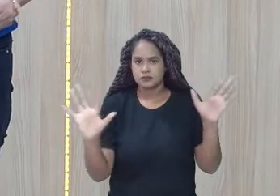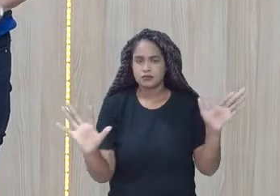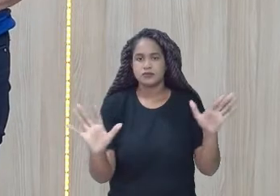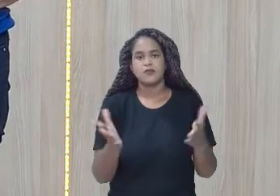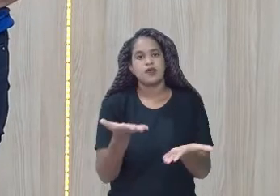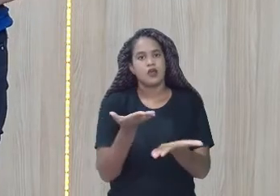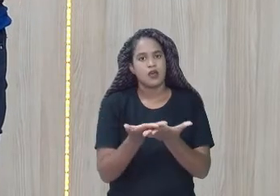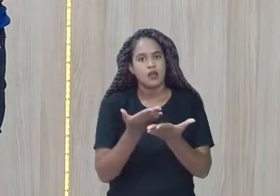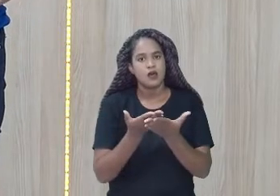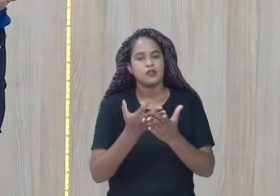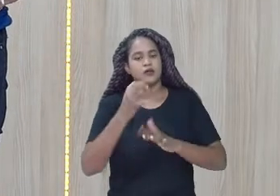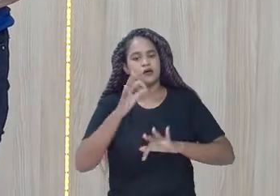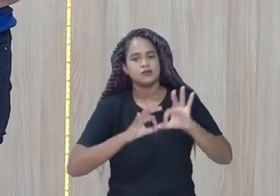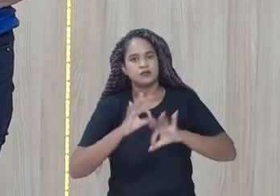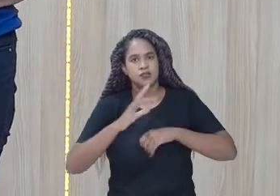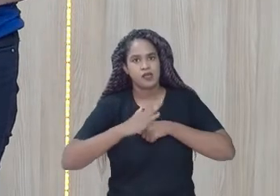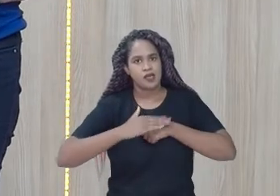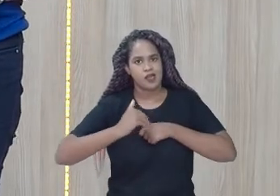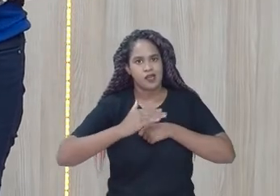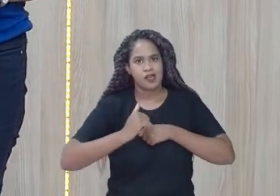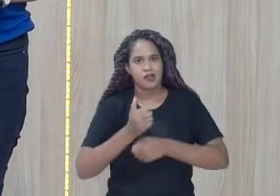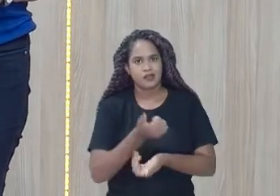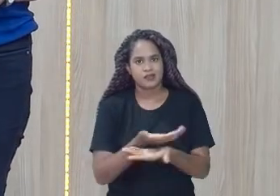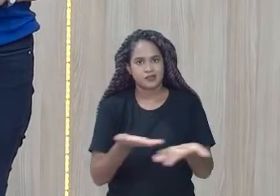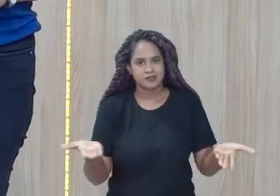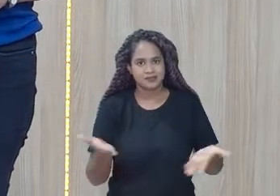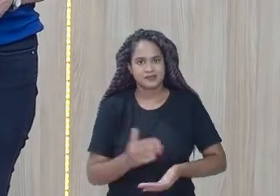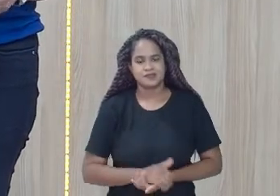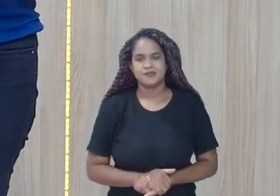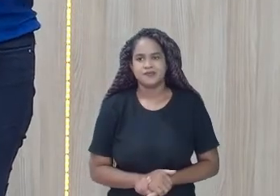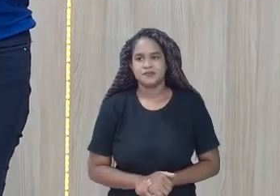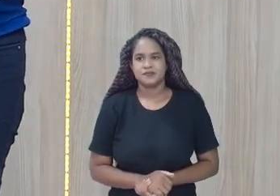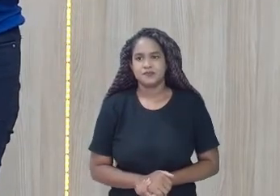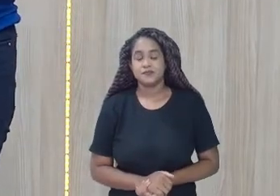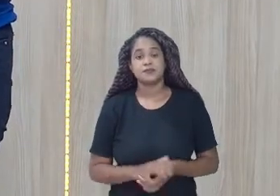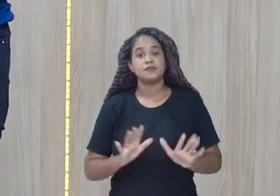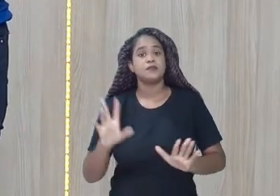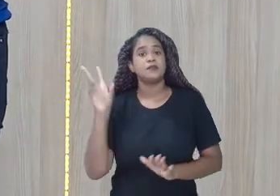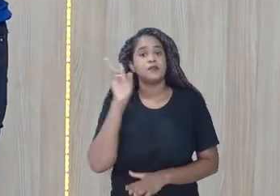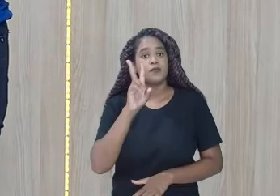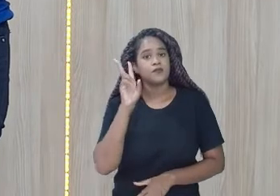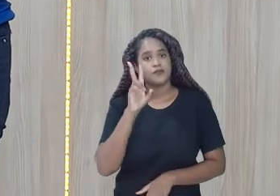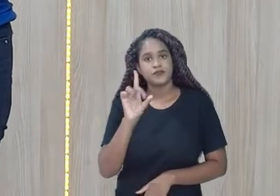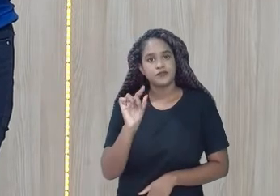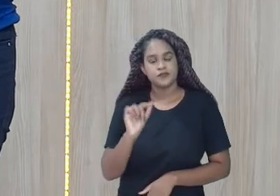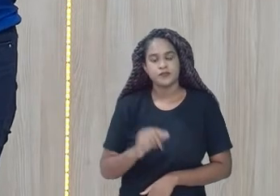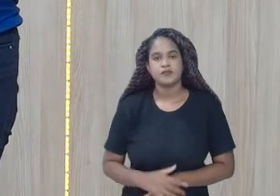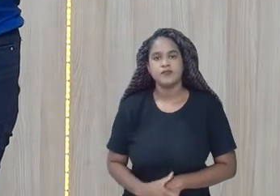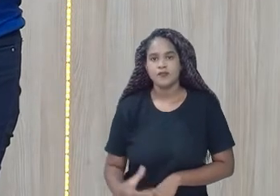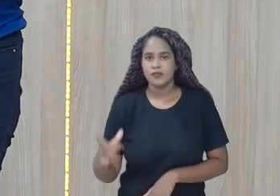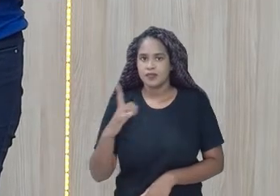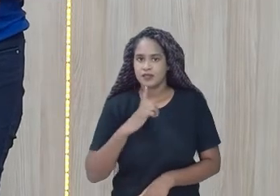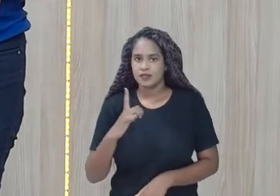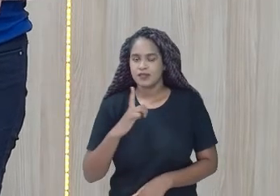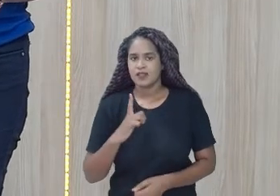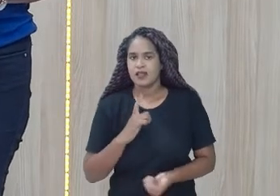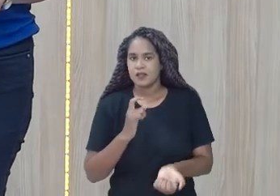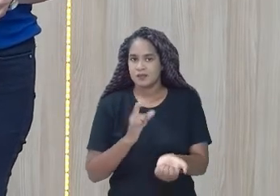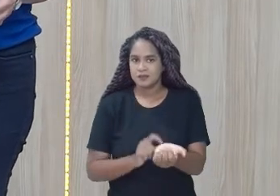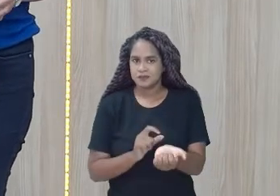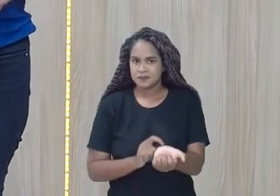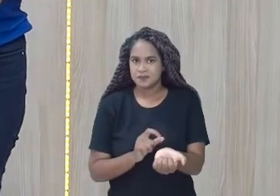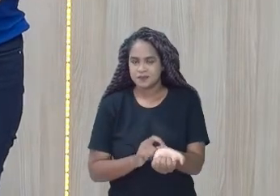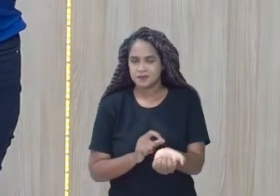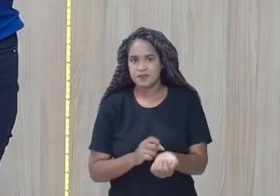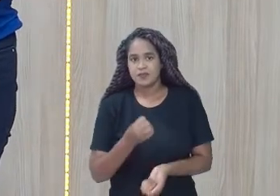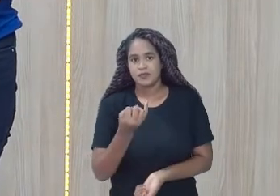aulas são preparadas com muito carinho, pensando em vocês. Lembrando que nós temos o aplicativo, não é? Para quem